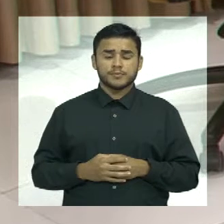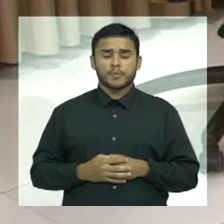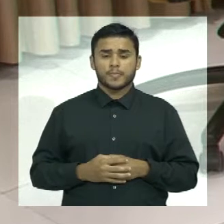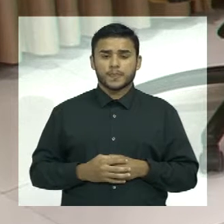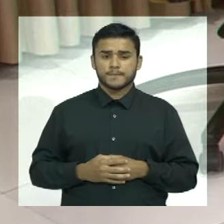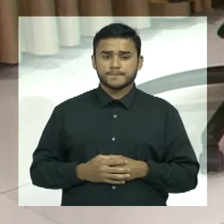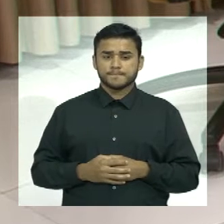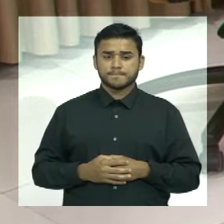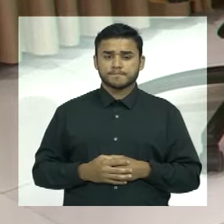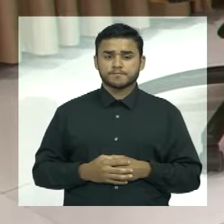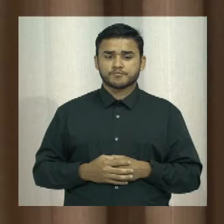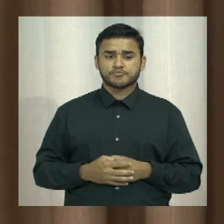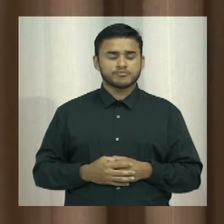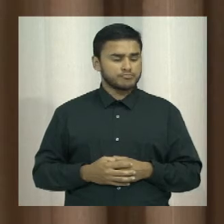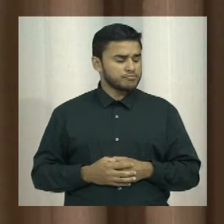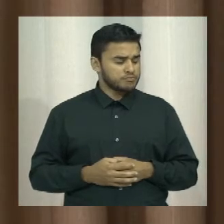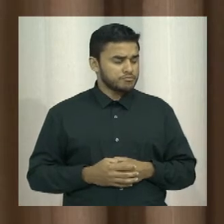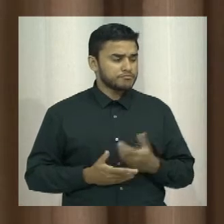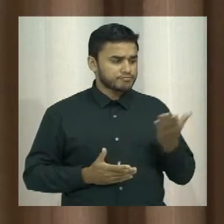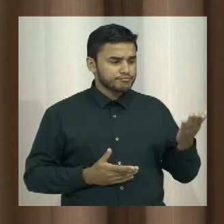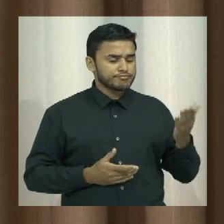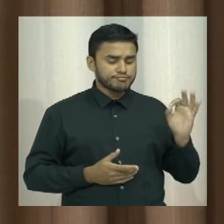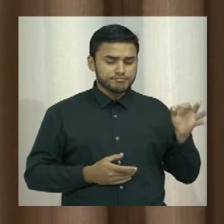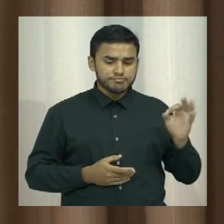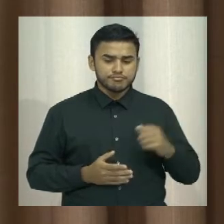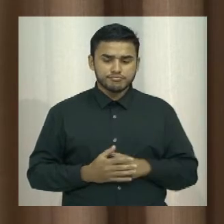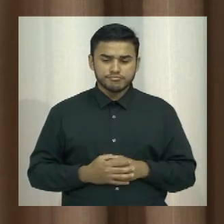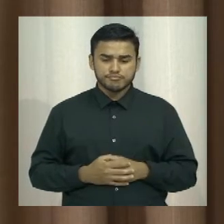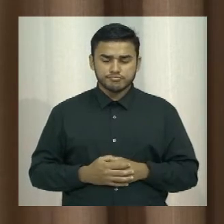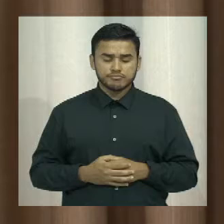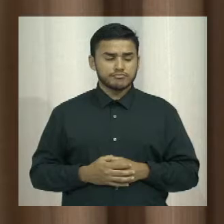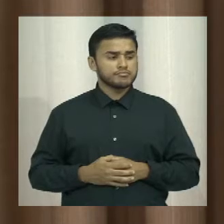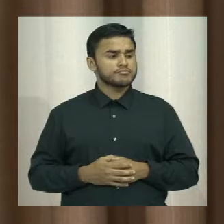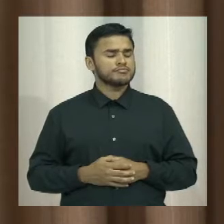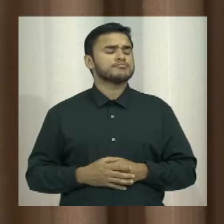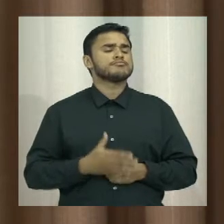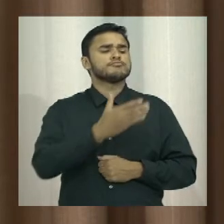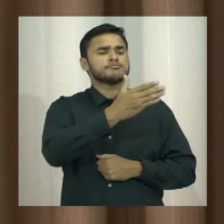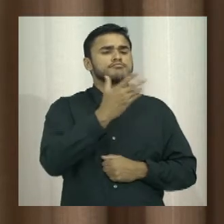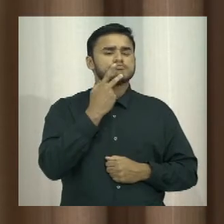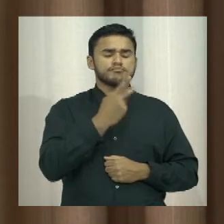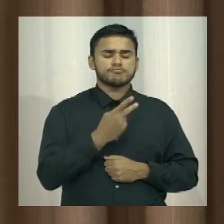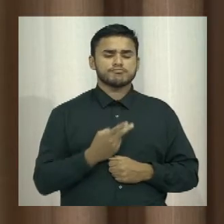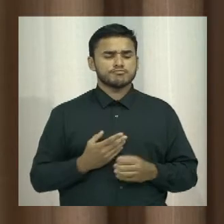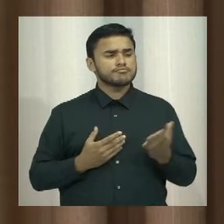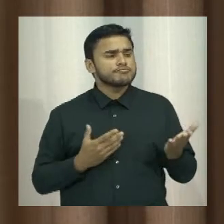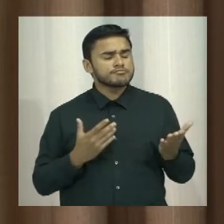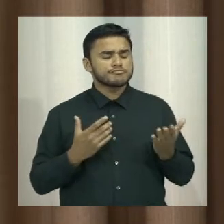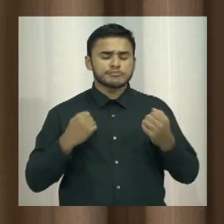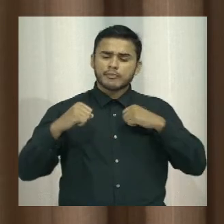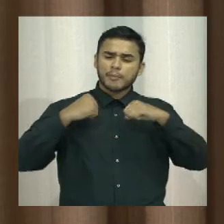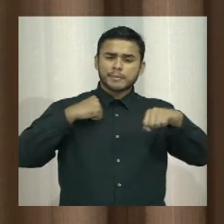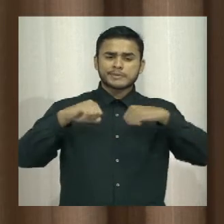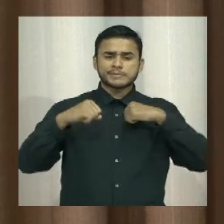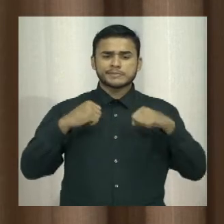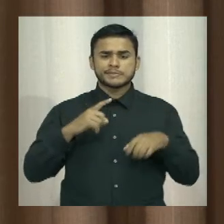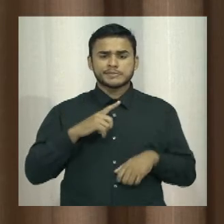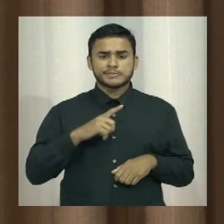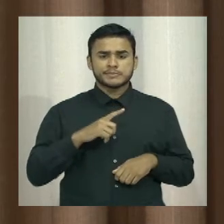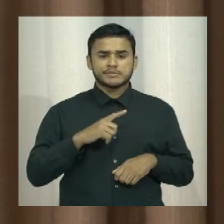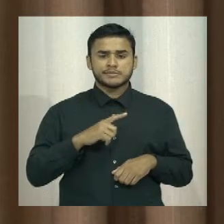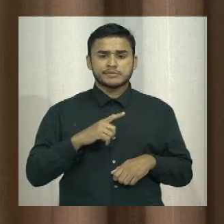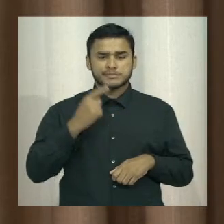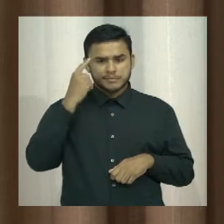de frente diante de todo esse nosso bate-papo com, podemos assim dizer, com a grande barreira que é a indústria do